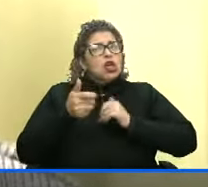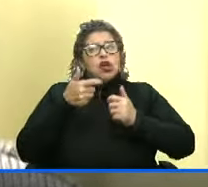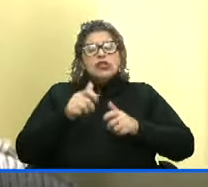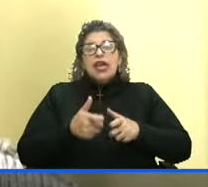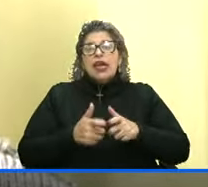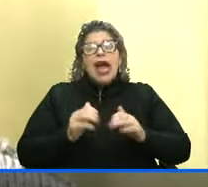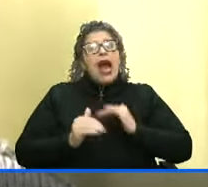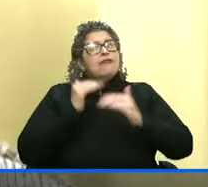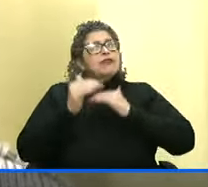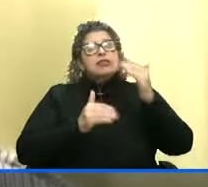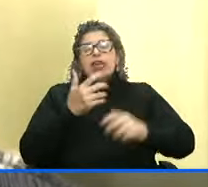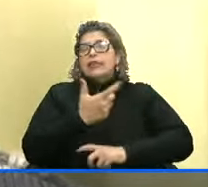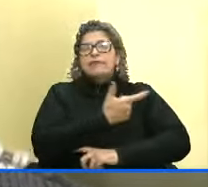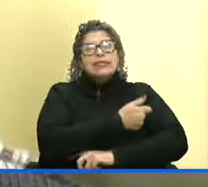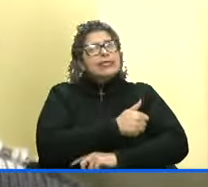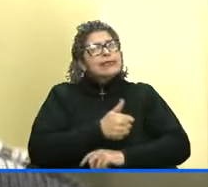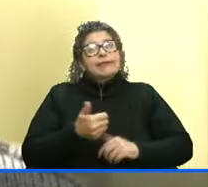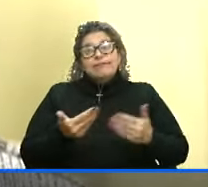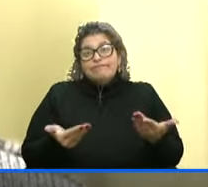vacinação. Isso tudo tem